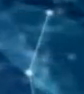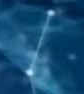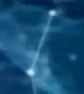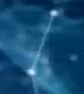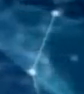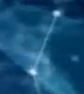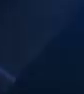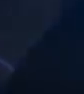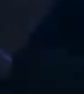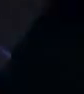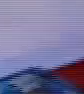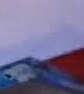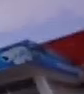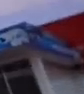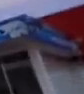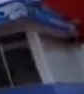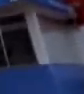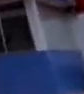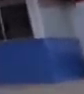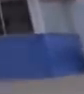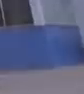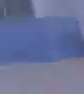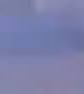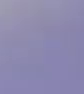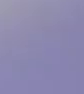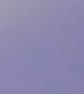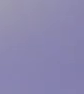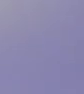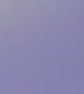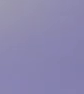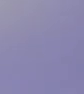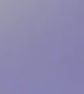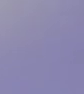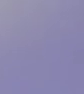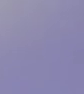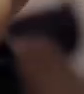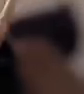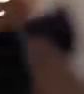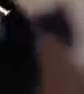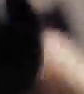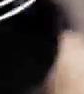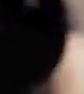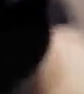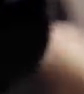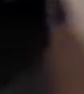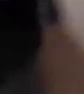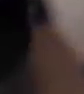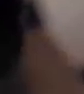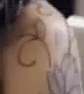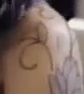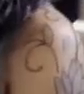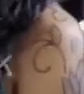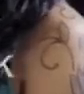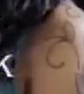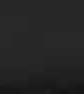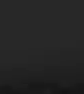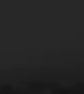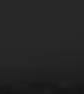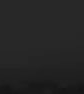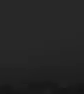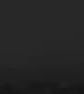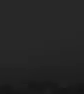Eleições 2016. Oferecimento 3D Alarmes. Insegurança nunca mais. Guaraná Real Long Neck. Girou,